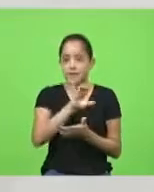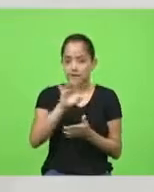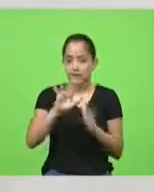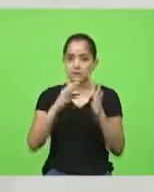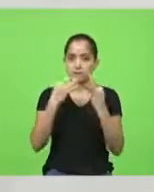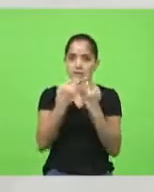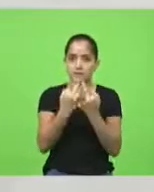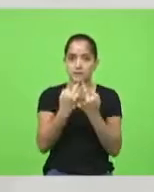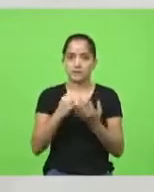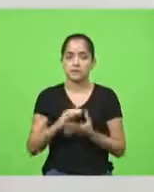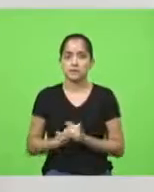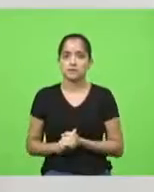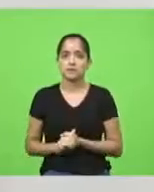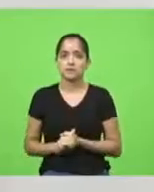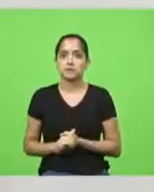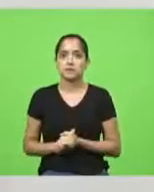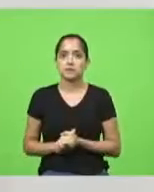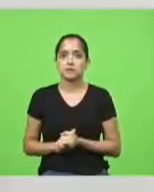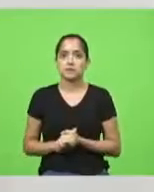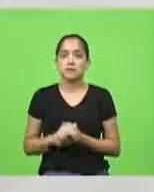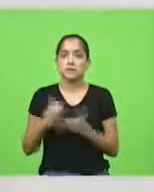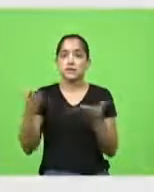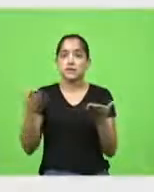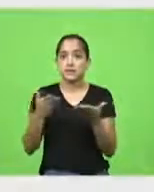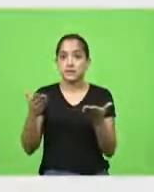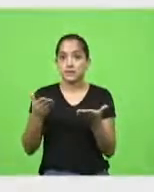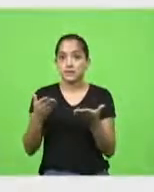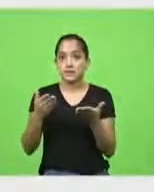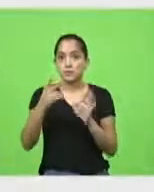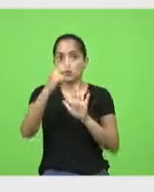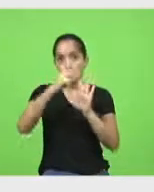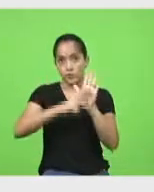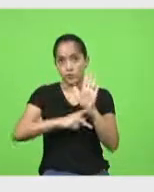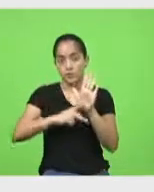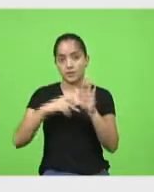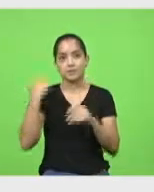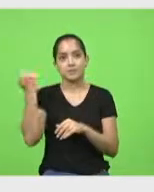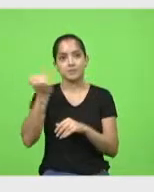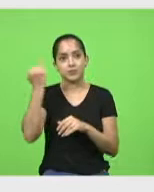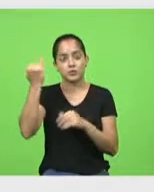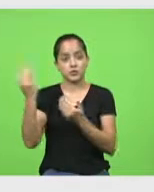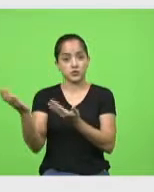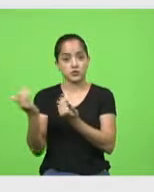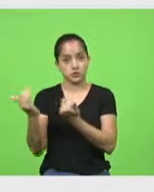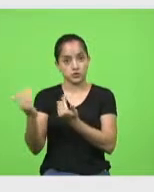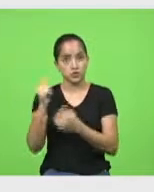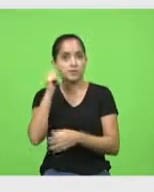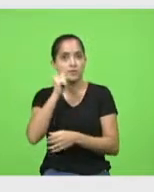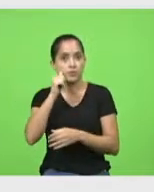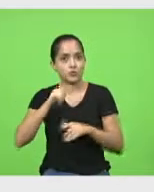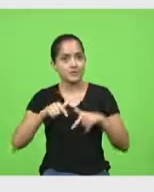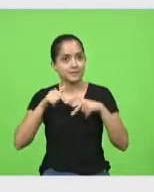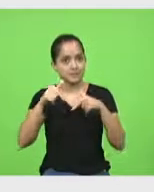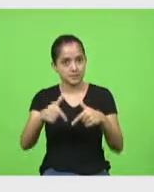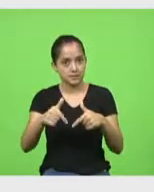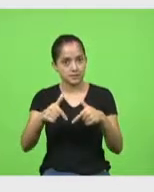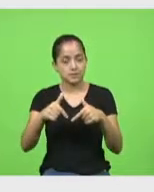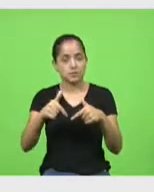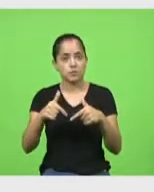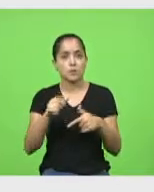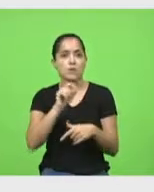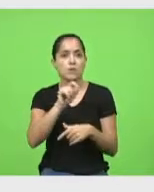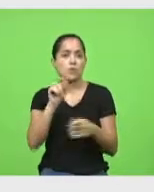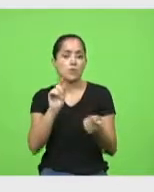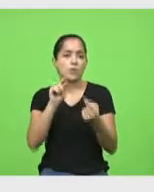passar também. E aqui vem um programa muito importante, que é os Jovens e Mulheres em Ação. Ele tem